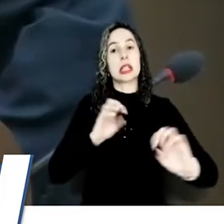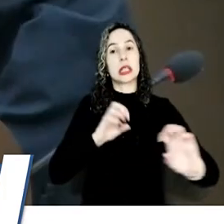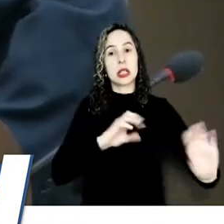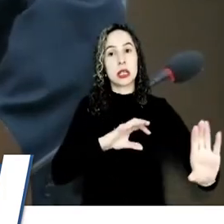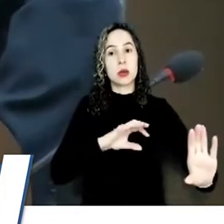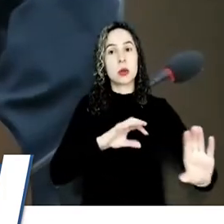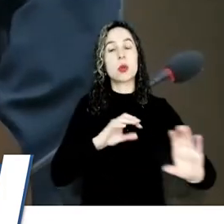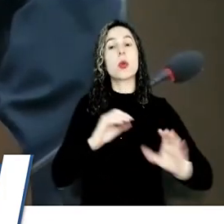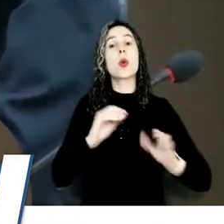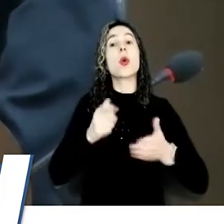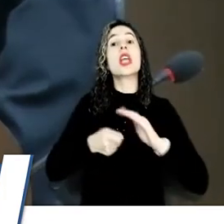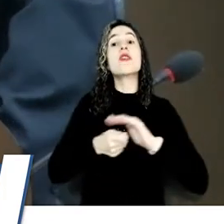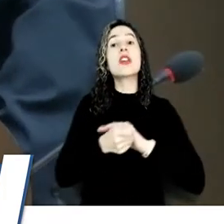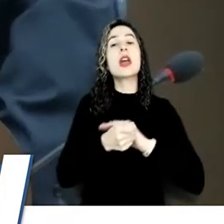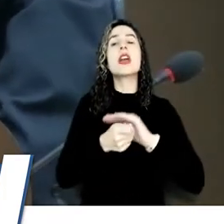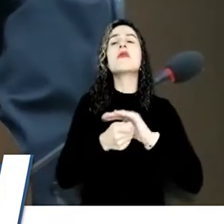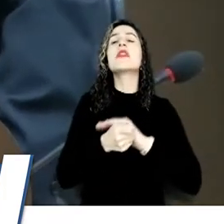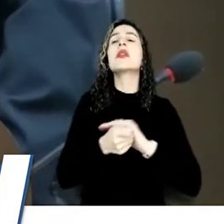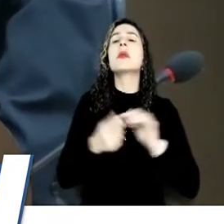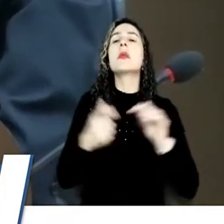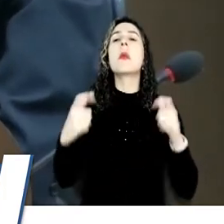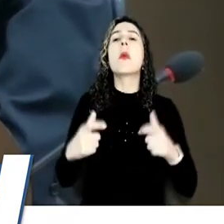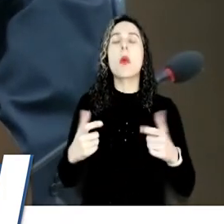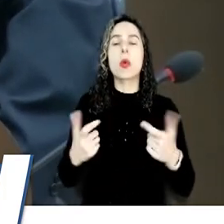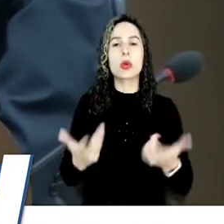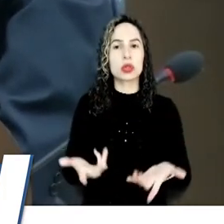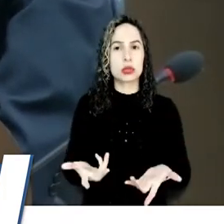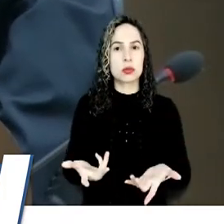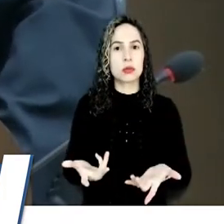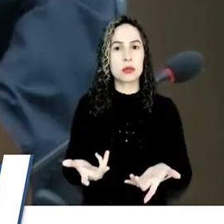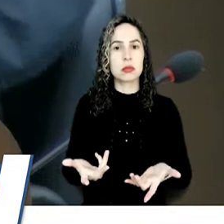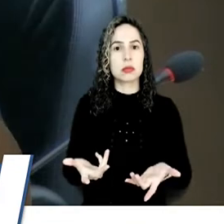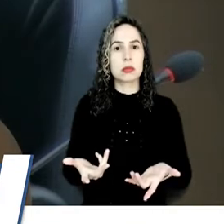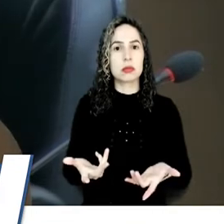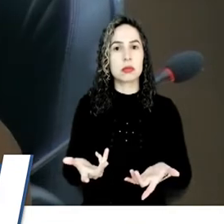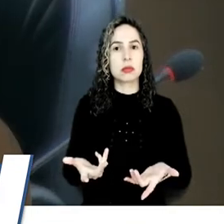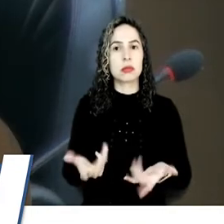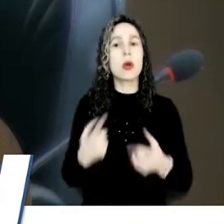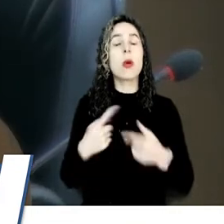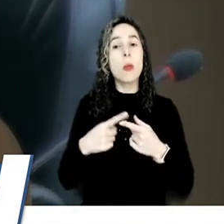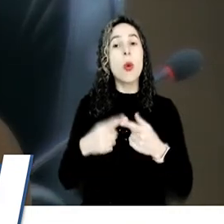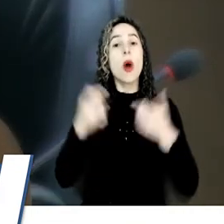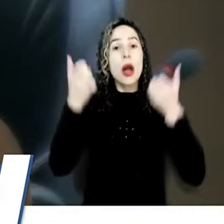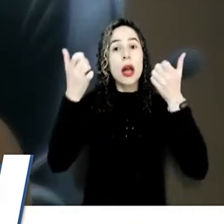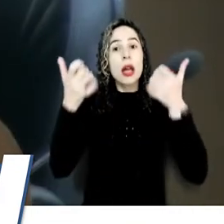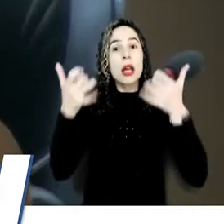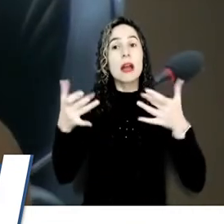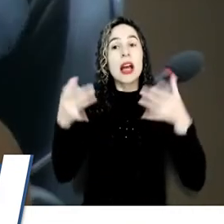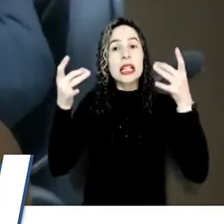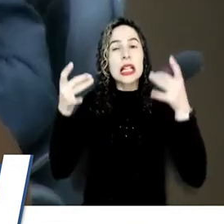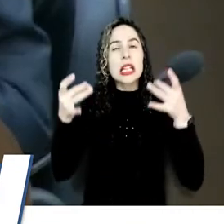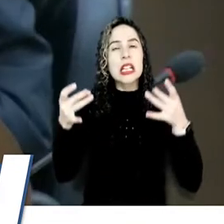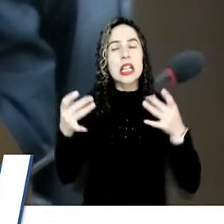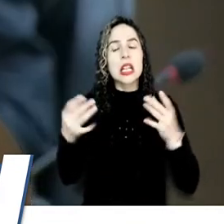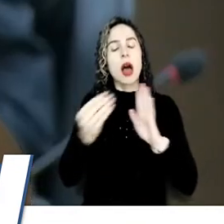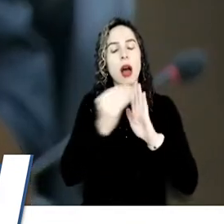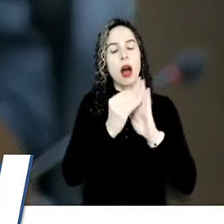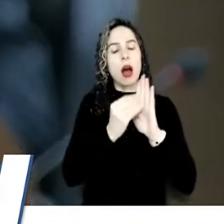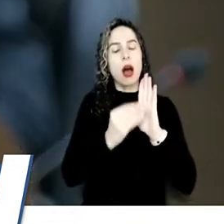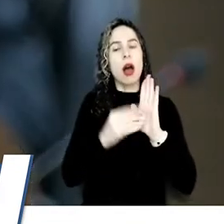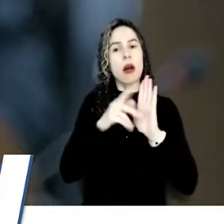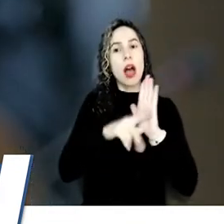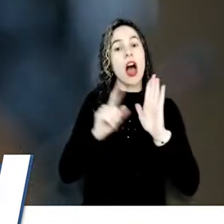fazer investimentos. Investimento aonde? Por que é que não traz, coloca no projeto, fala, ó, vai